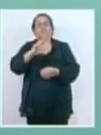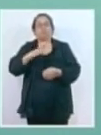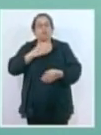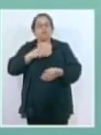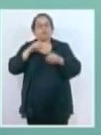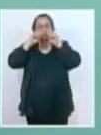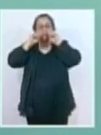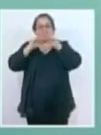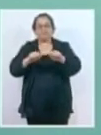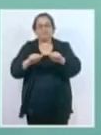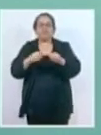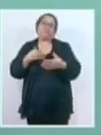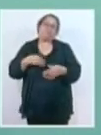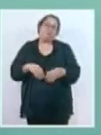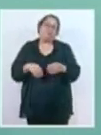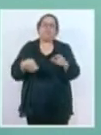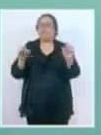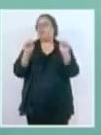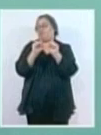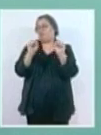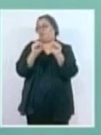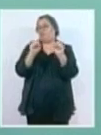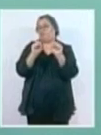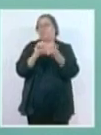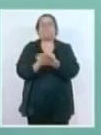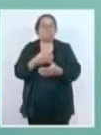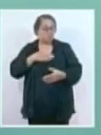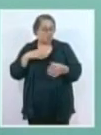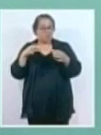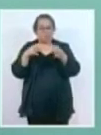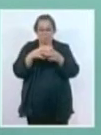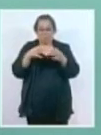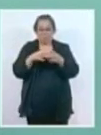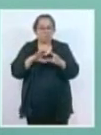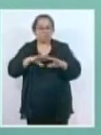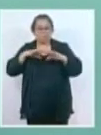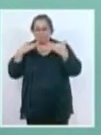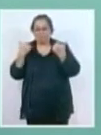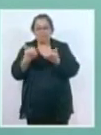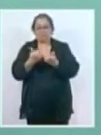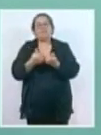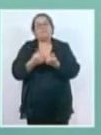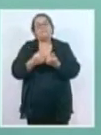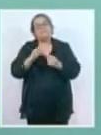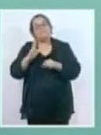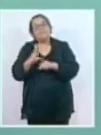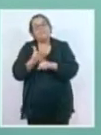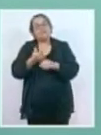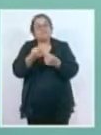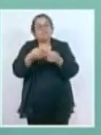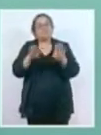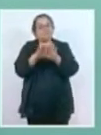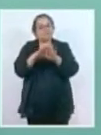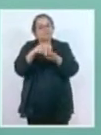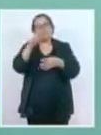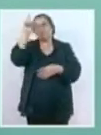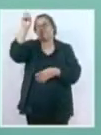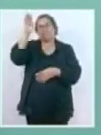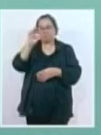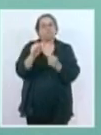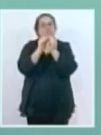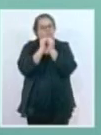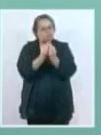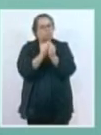que eu amo de paixão, sou suspeito de falar, né? É. Mas eu amo a minha equipe maravilhosa e vocês também. Aliás, graças a Deus, trabalhamos muito juntos